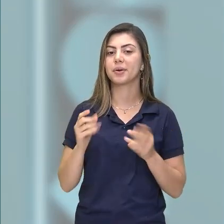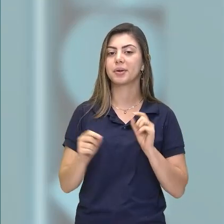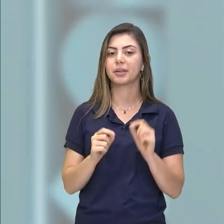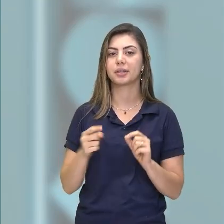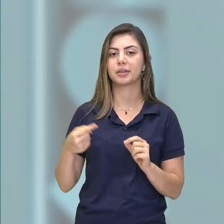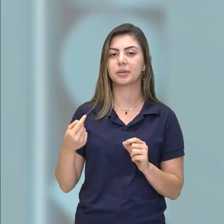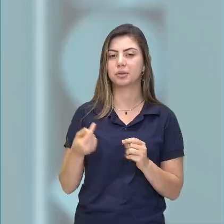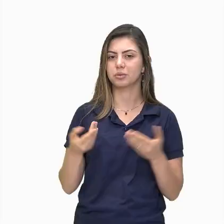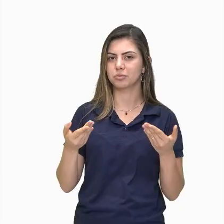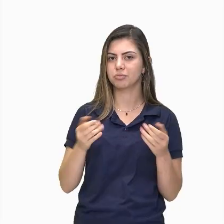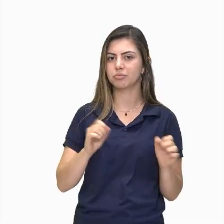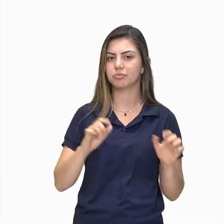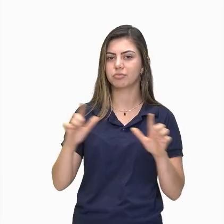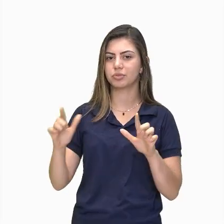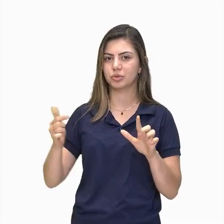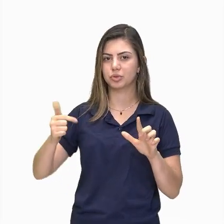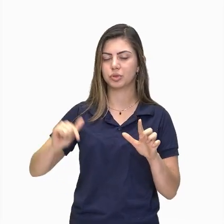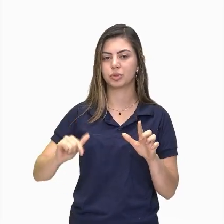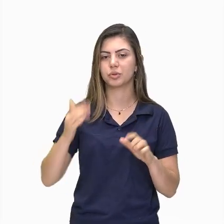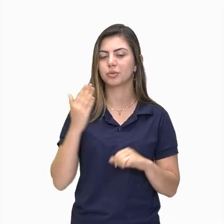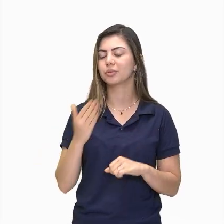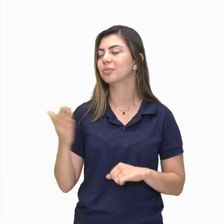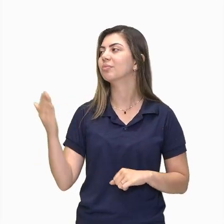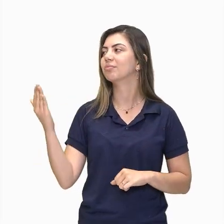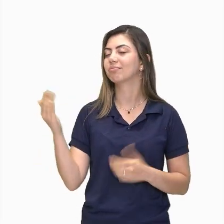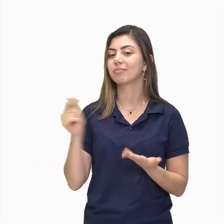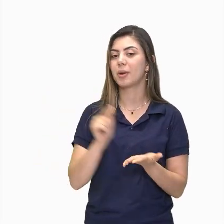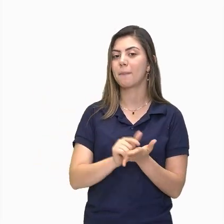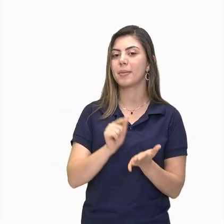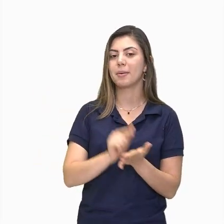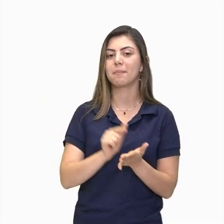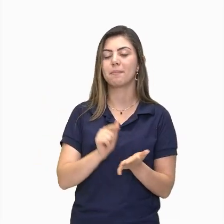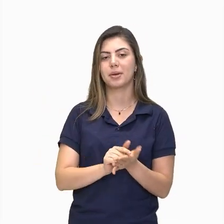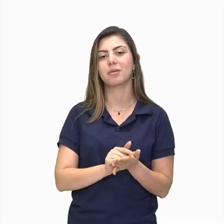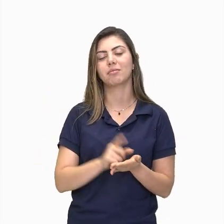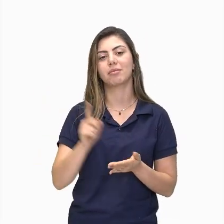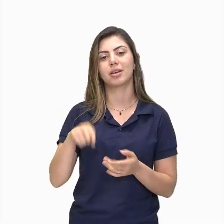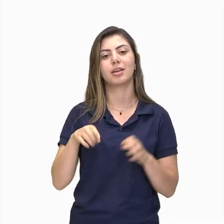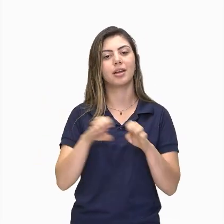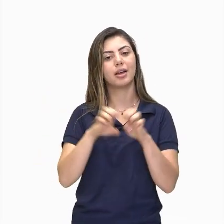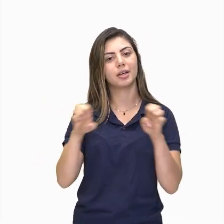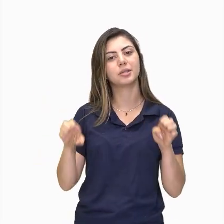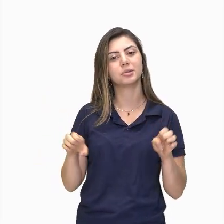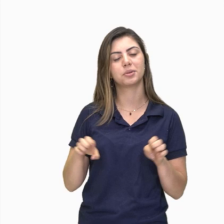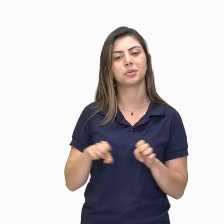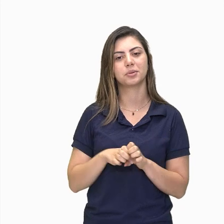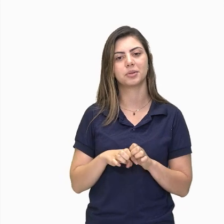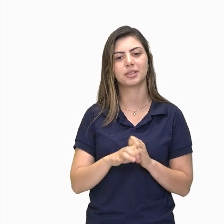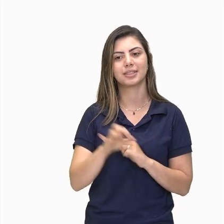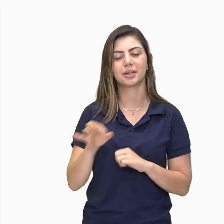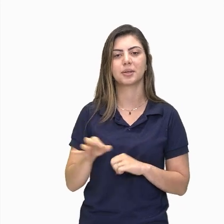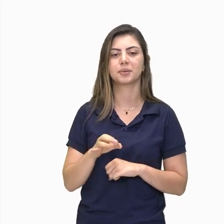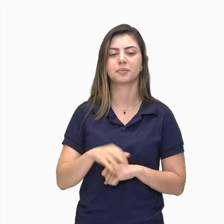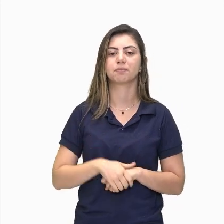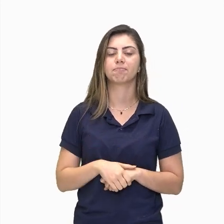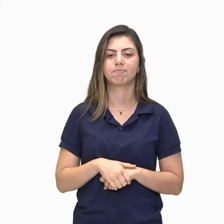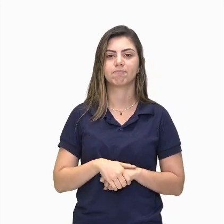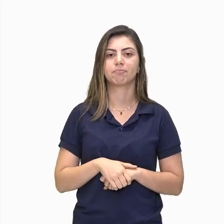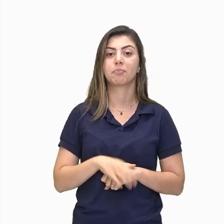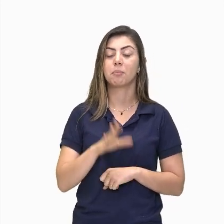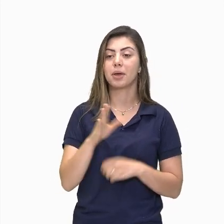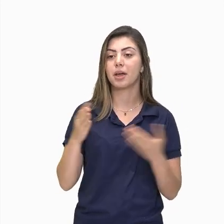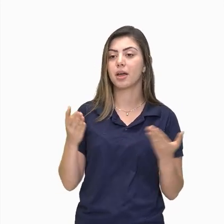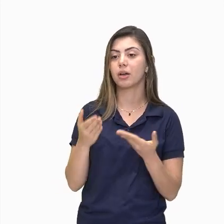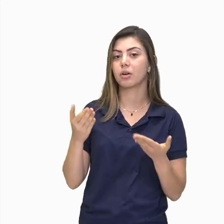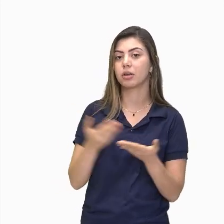voltar aí rapidinho com a folha. Então, basicamente essa é a estrutura, ok? E aí, agora eu quero